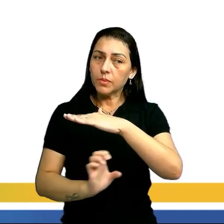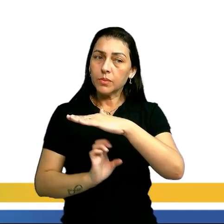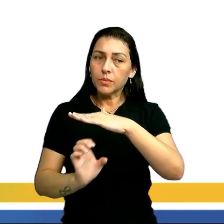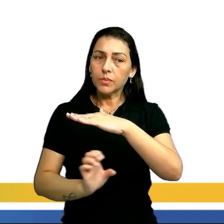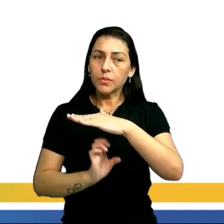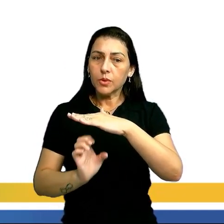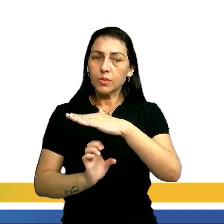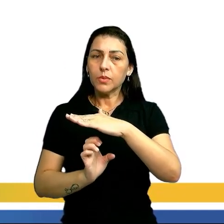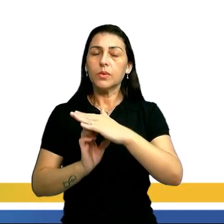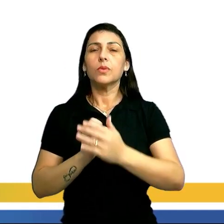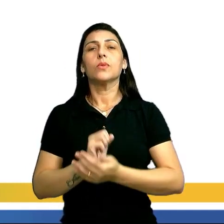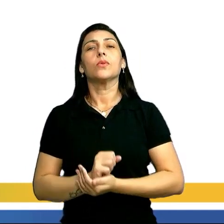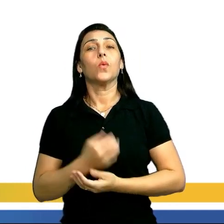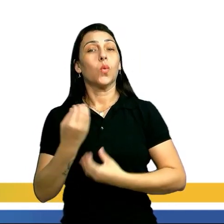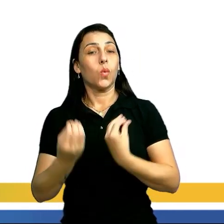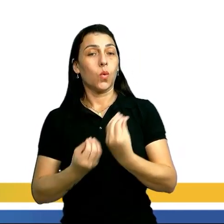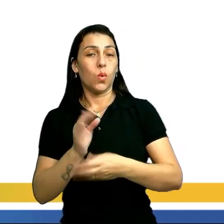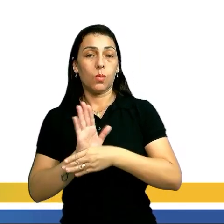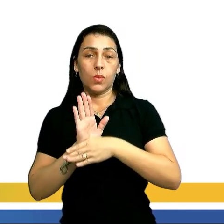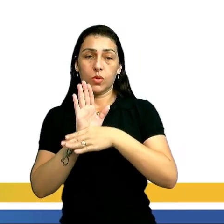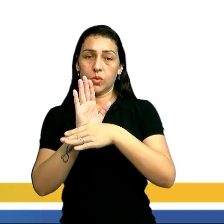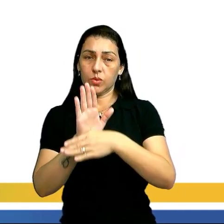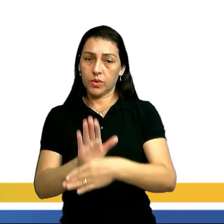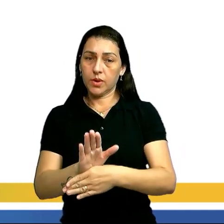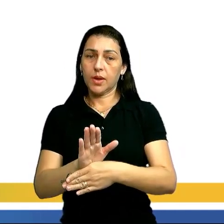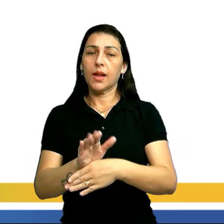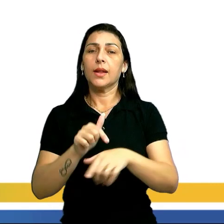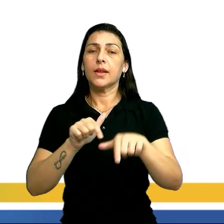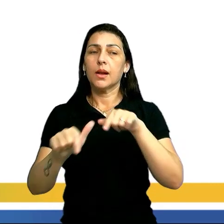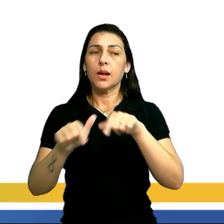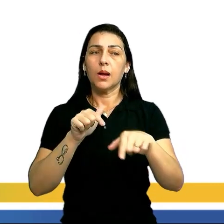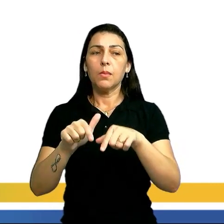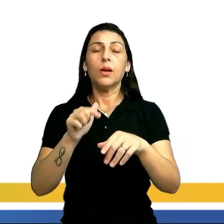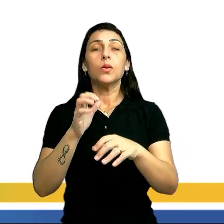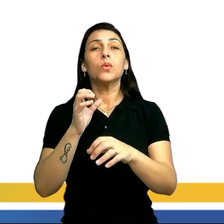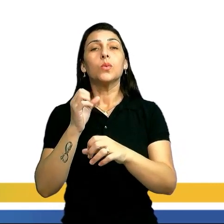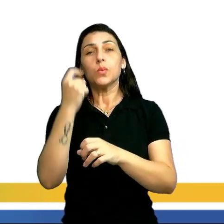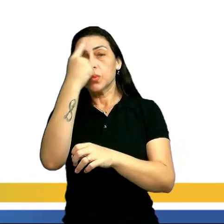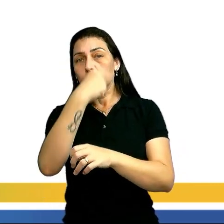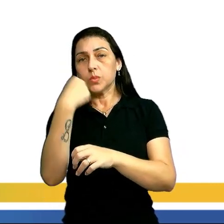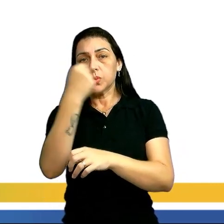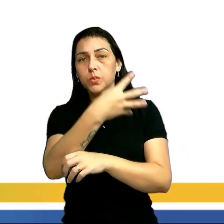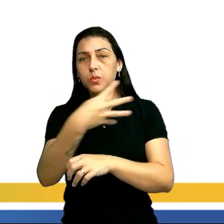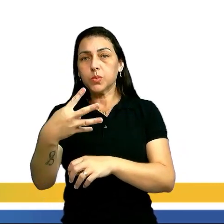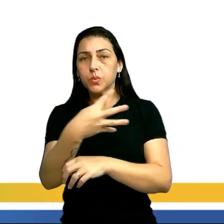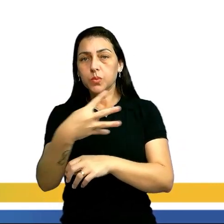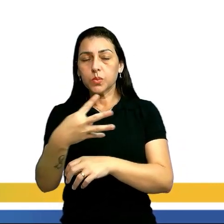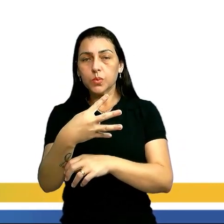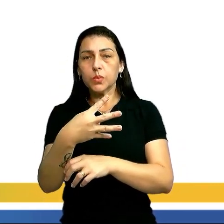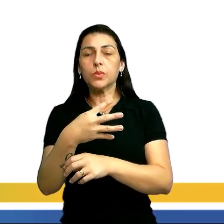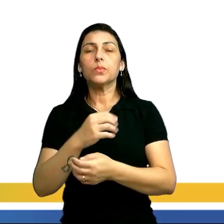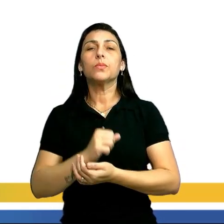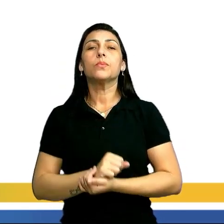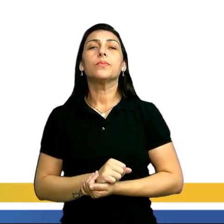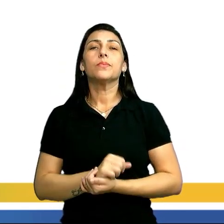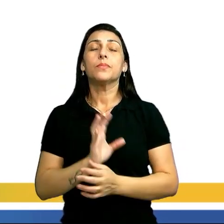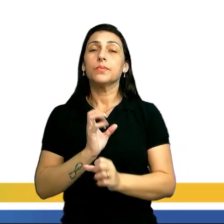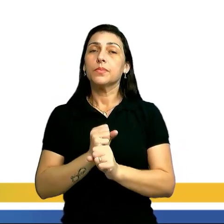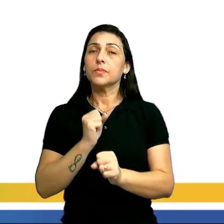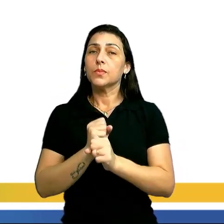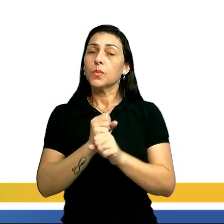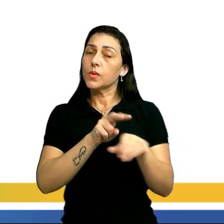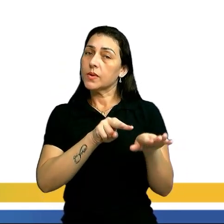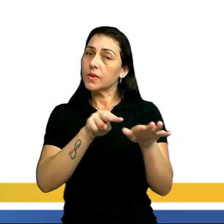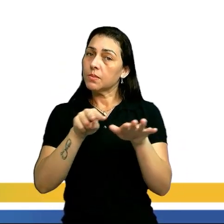Toca o seu próprio negócio. Como auxiliar, ela trabalha um total de 44 horas